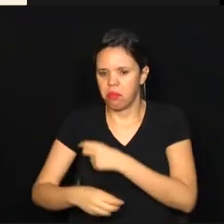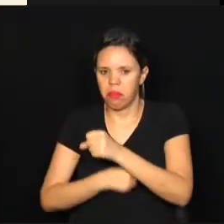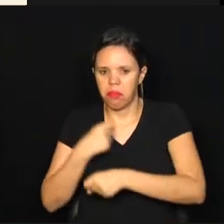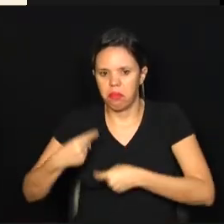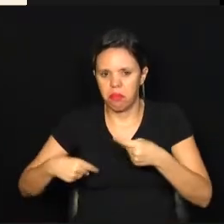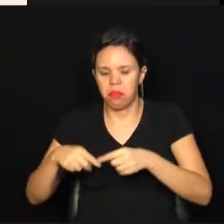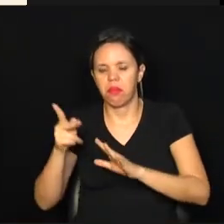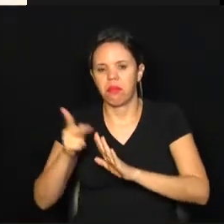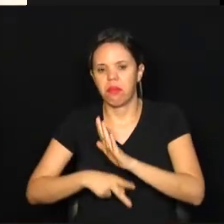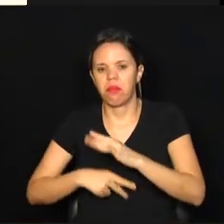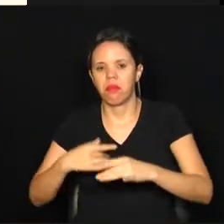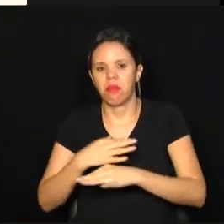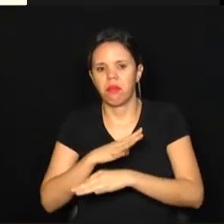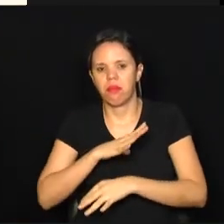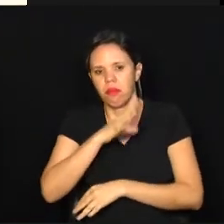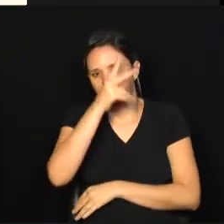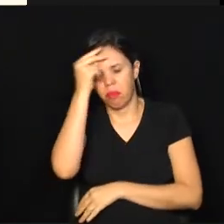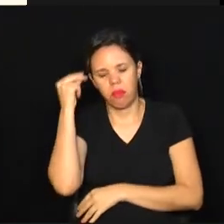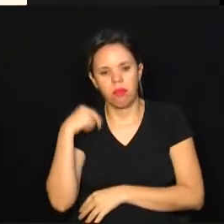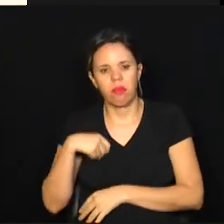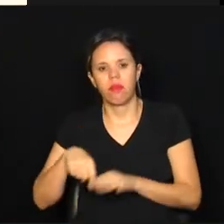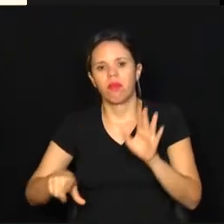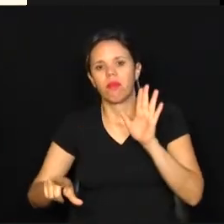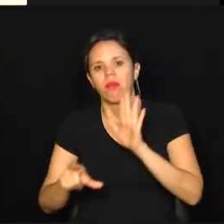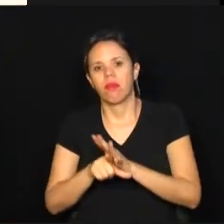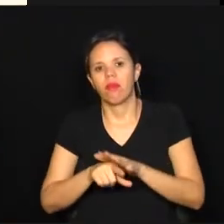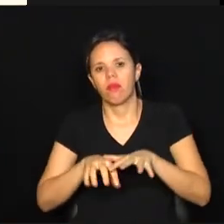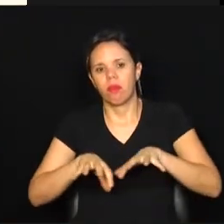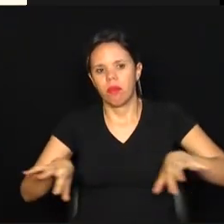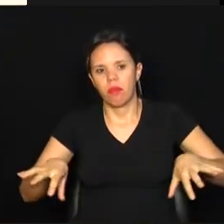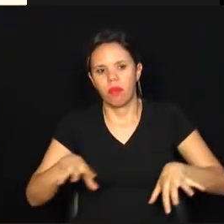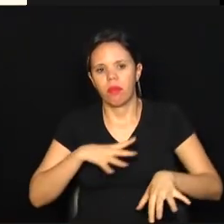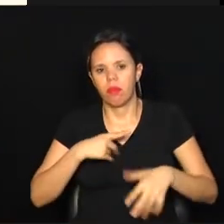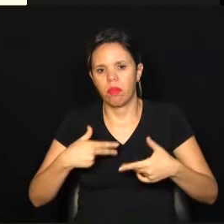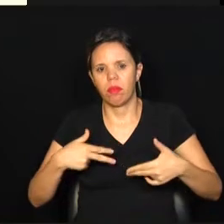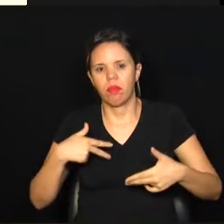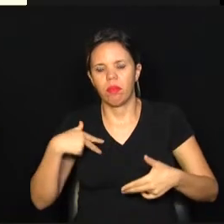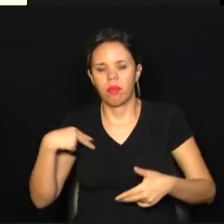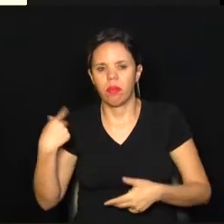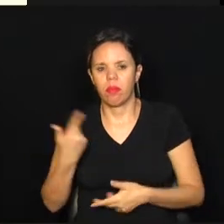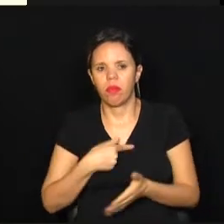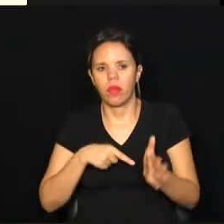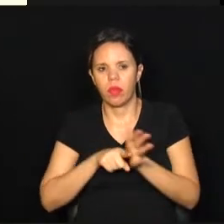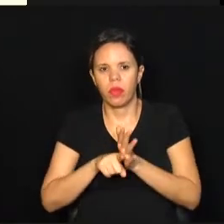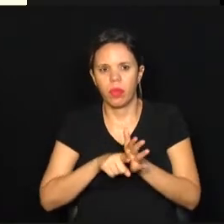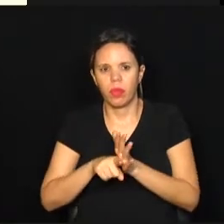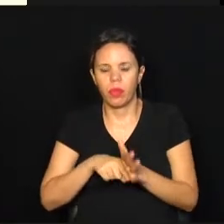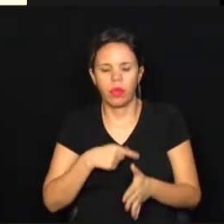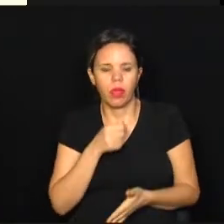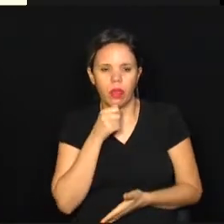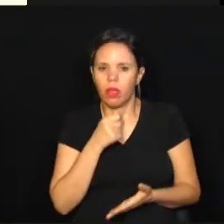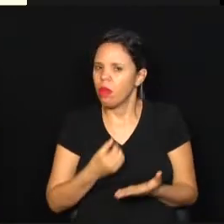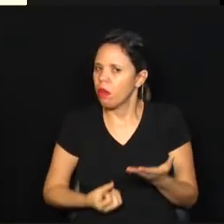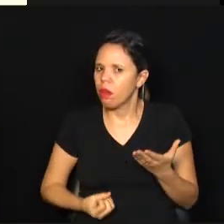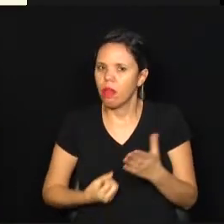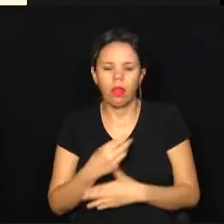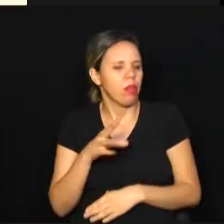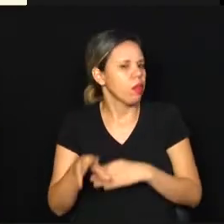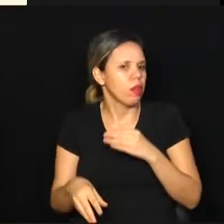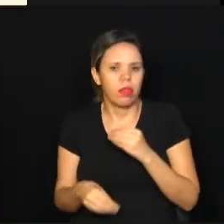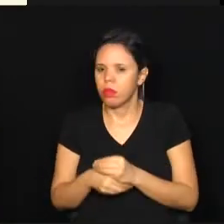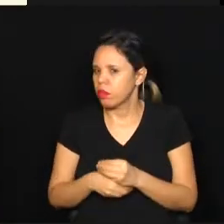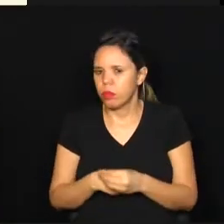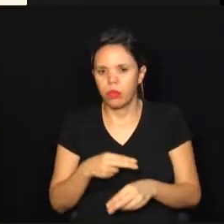plano diretor e lei de desocupação do solo. Muitas coisas que a gente estudou acabaram não sendo incorporadas